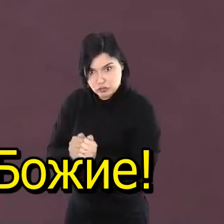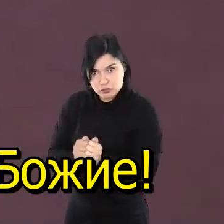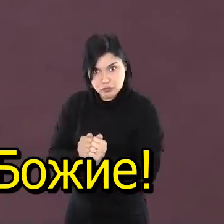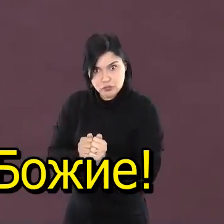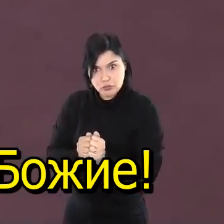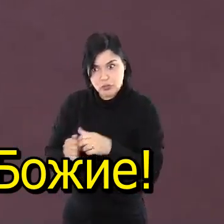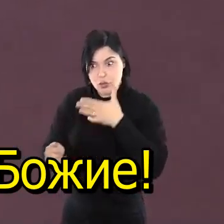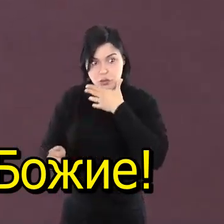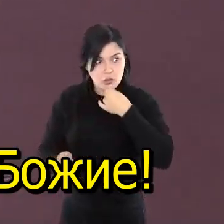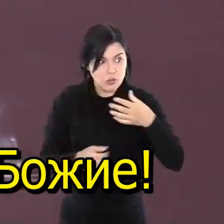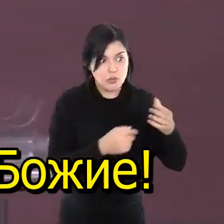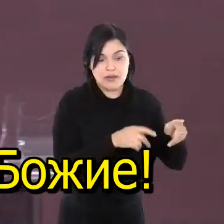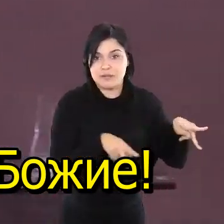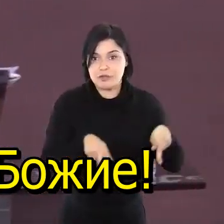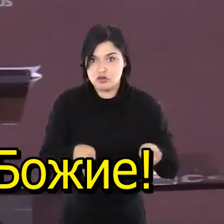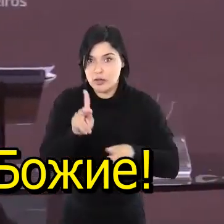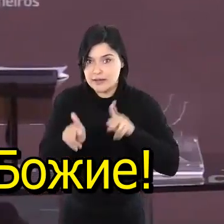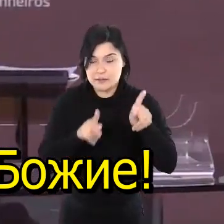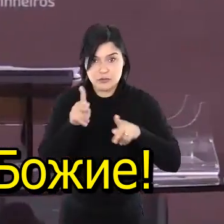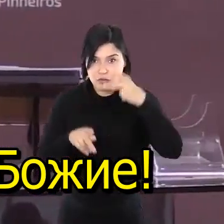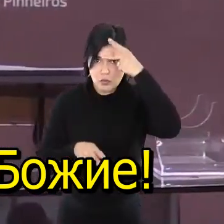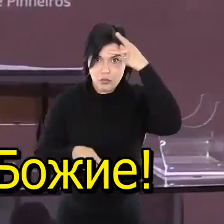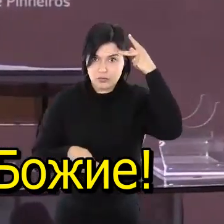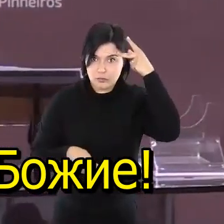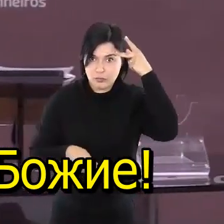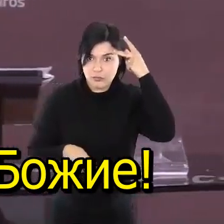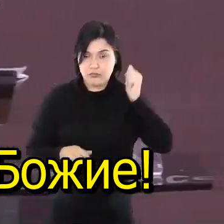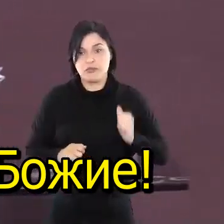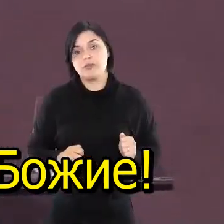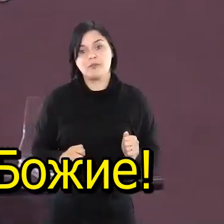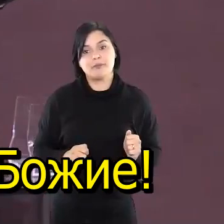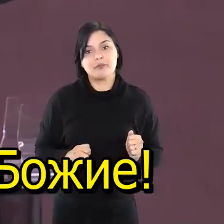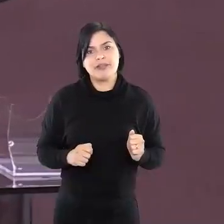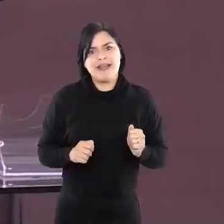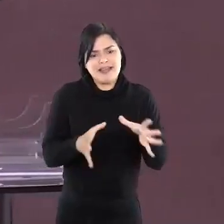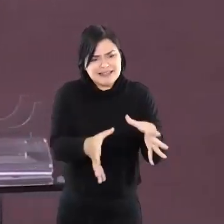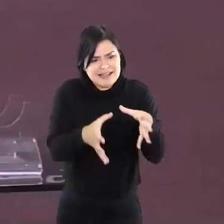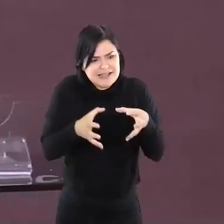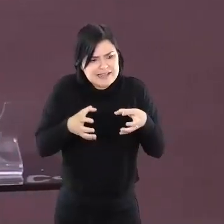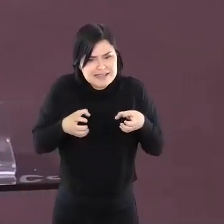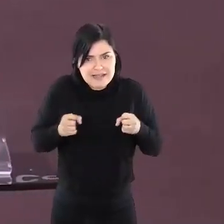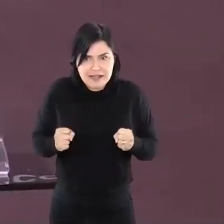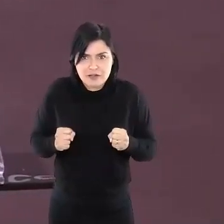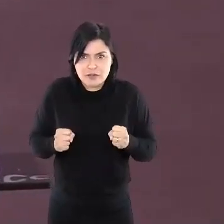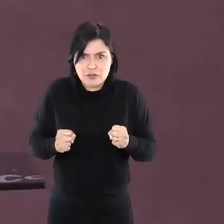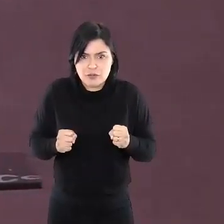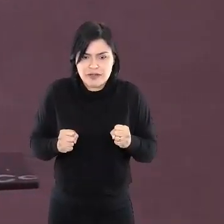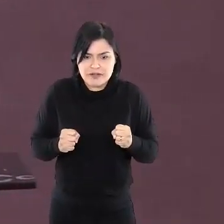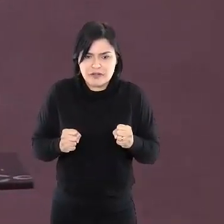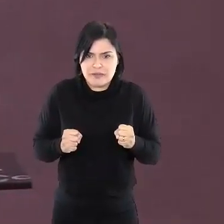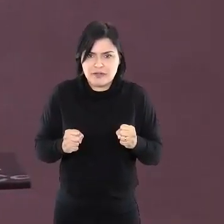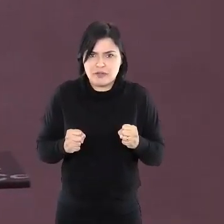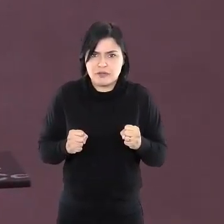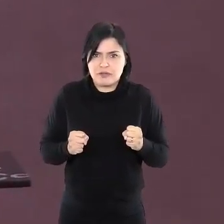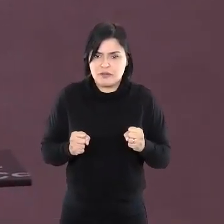trazendo para nós a presença pessoal, relacional de Deus, mas não somente isso,